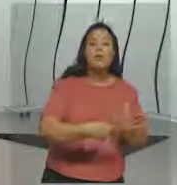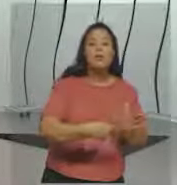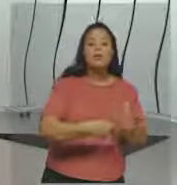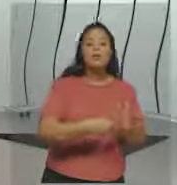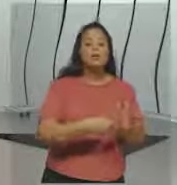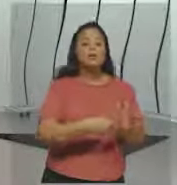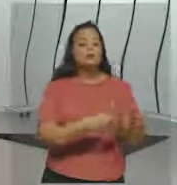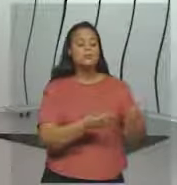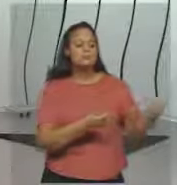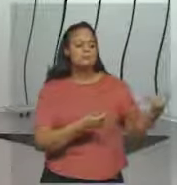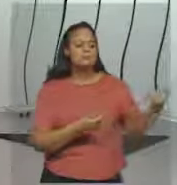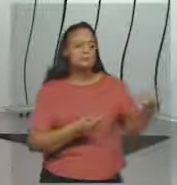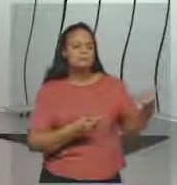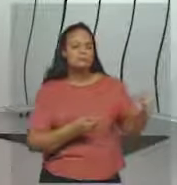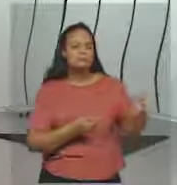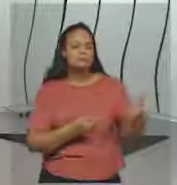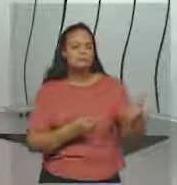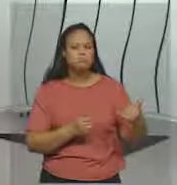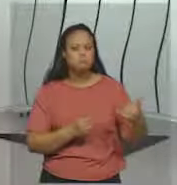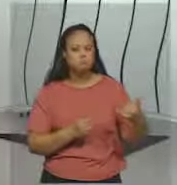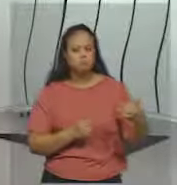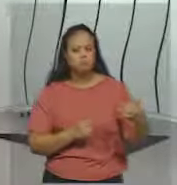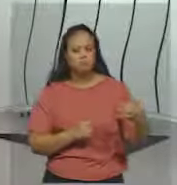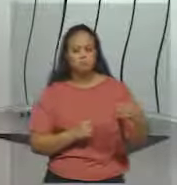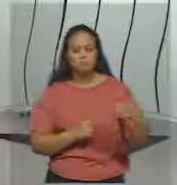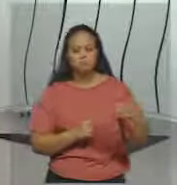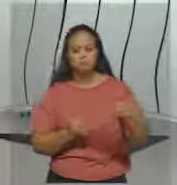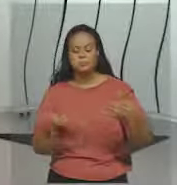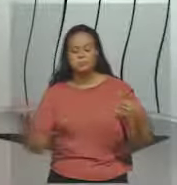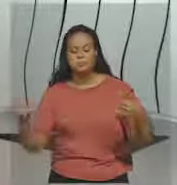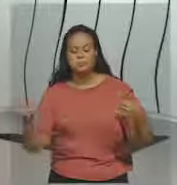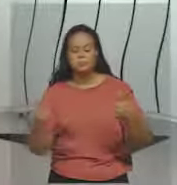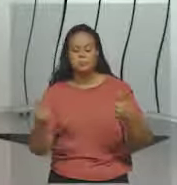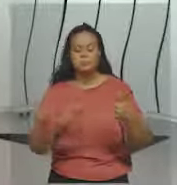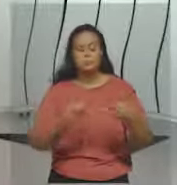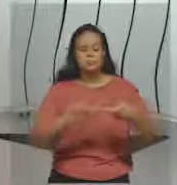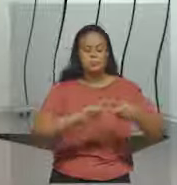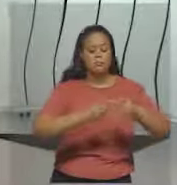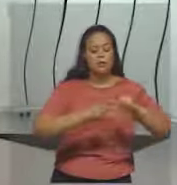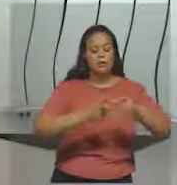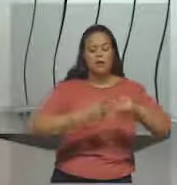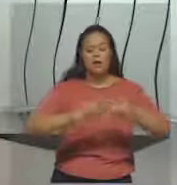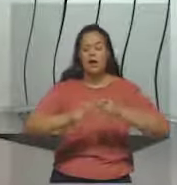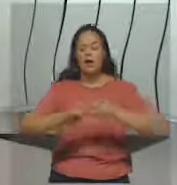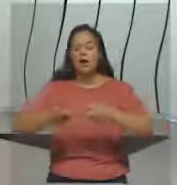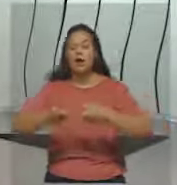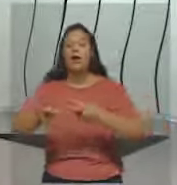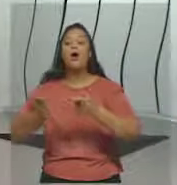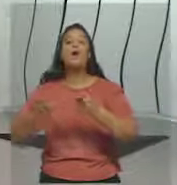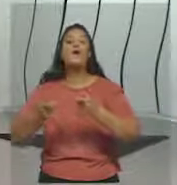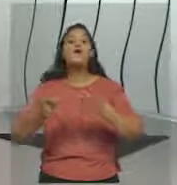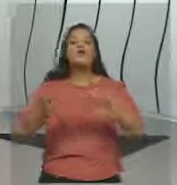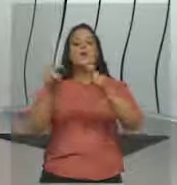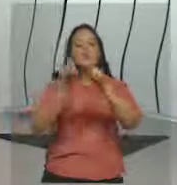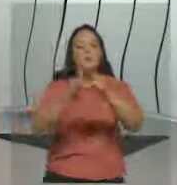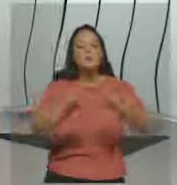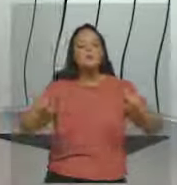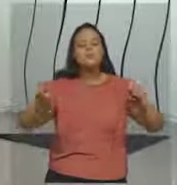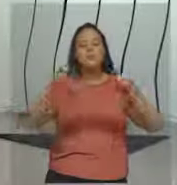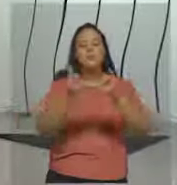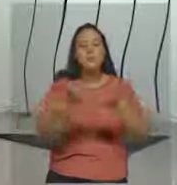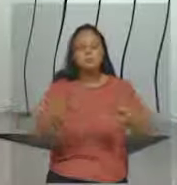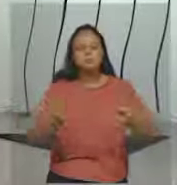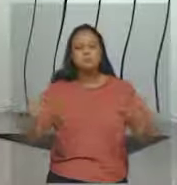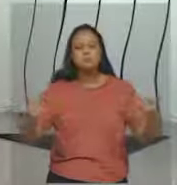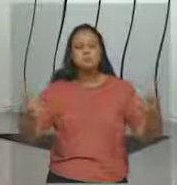essa energia vai passar por aquele cabo, aquele fio, vai passar dentro do computador em todo um circuito